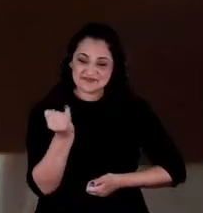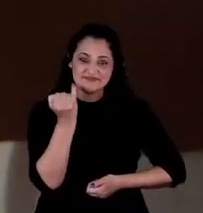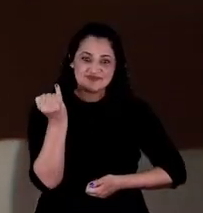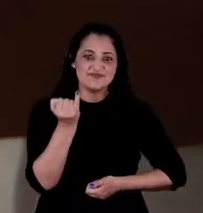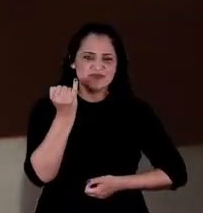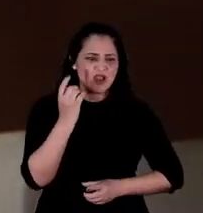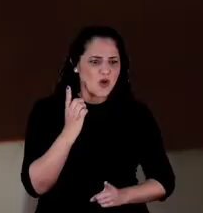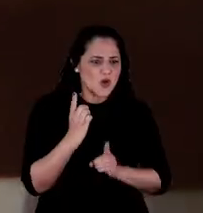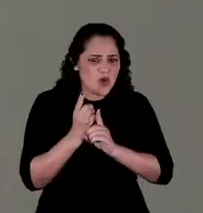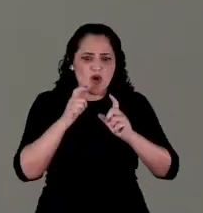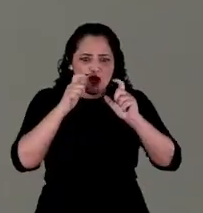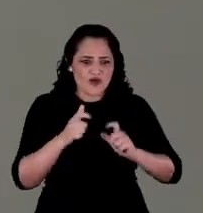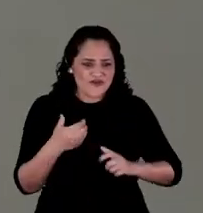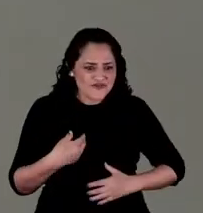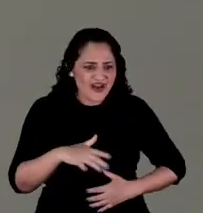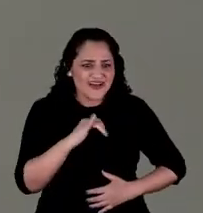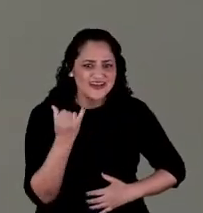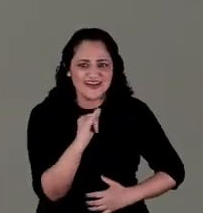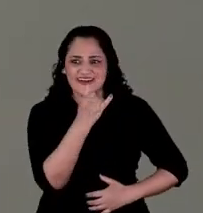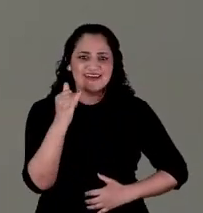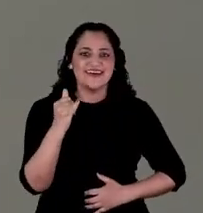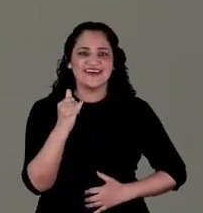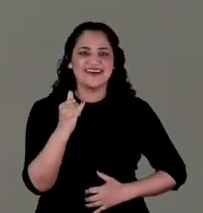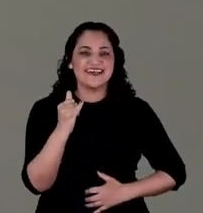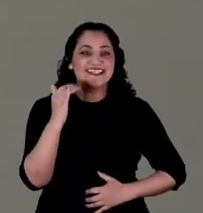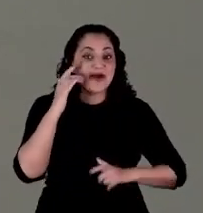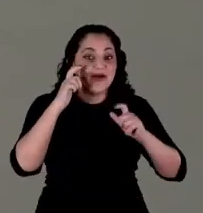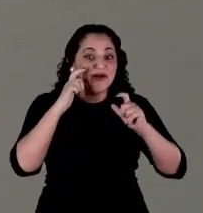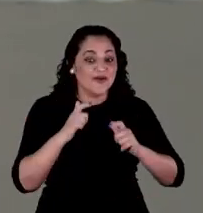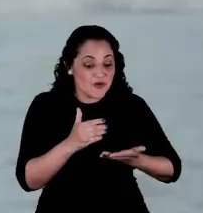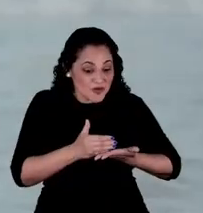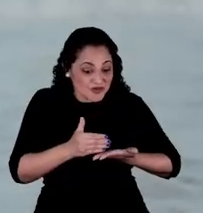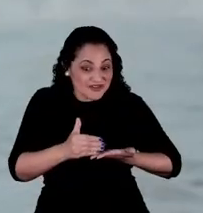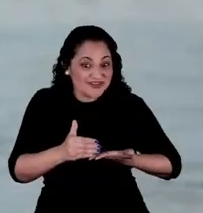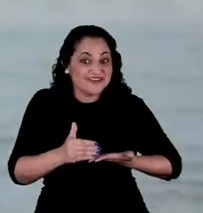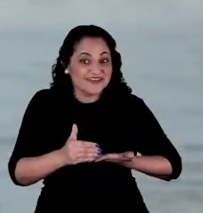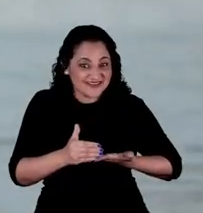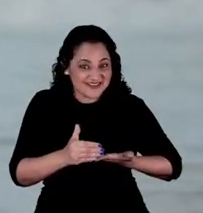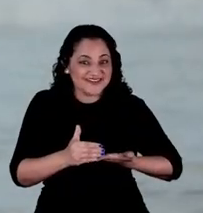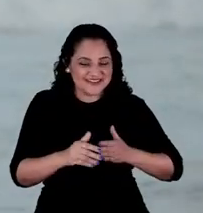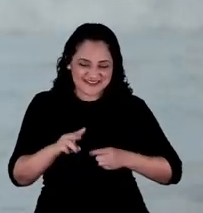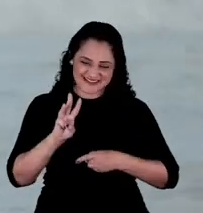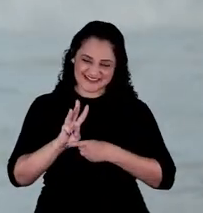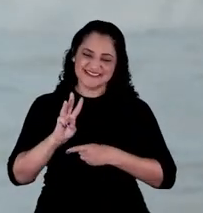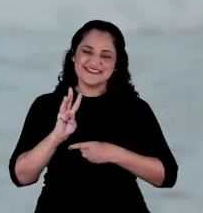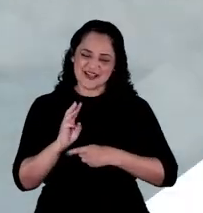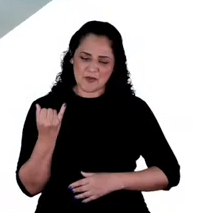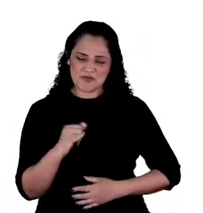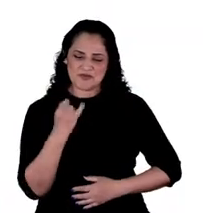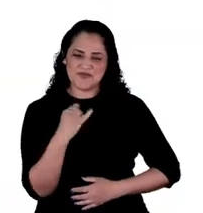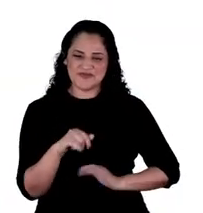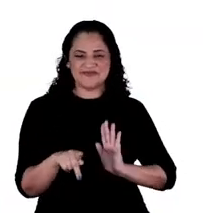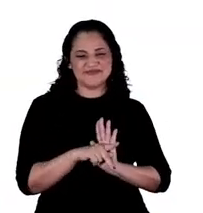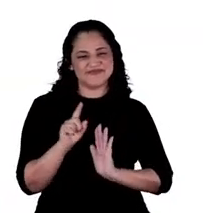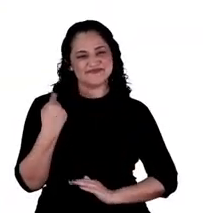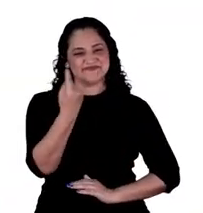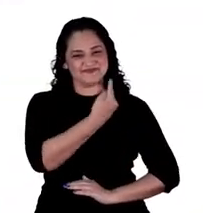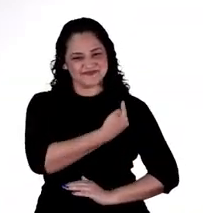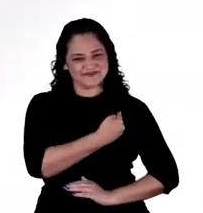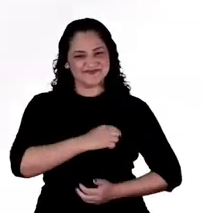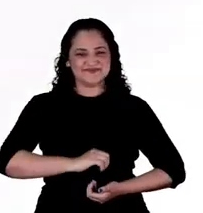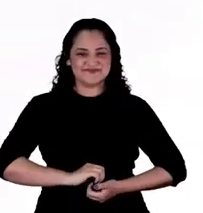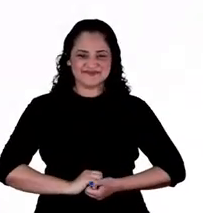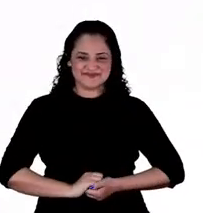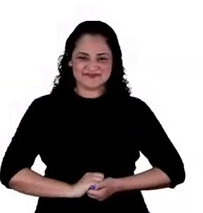e tão importante quanto descobrir para onde ela vai é saber de onde ela vem Shell energia